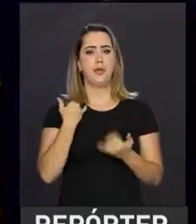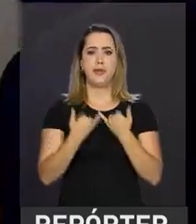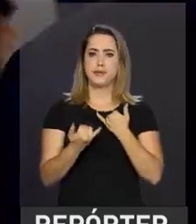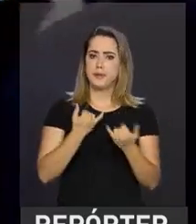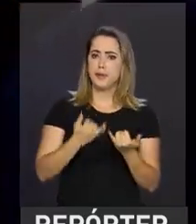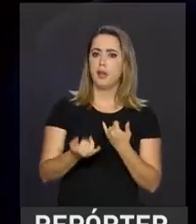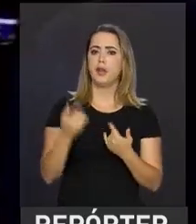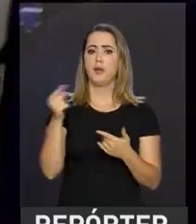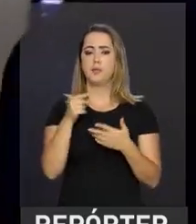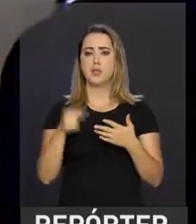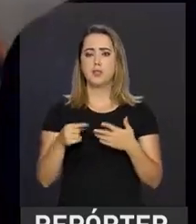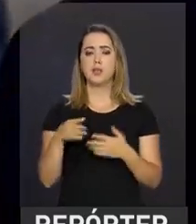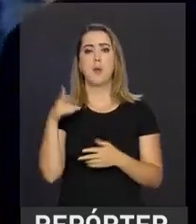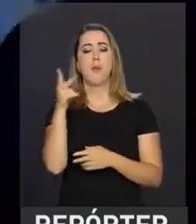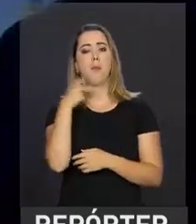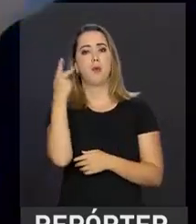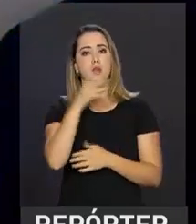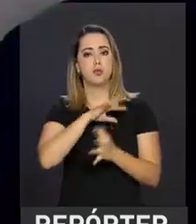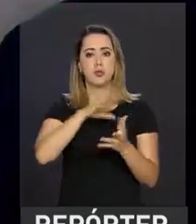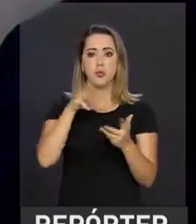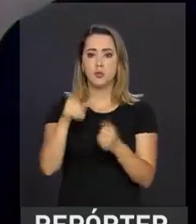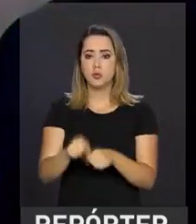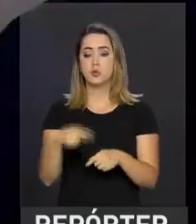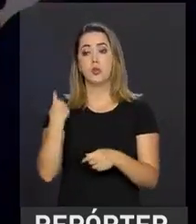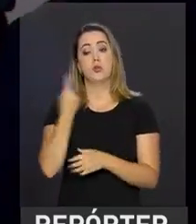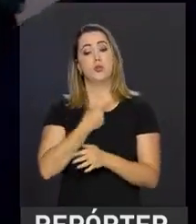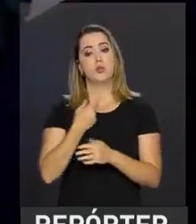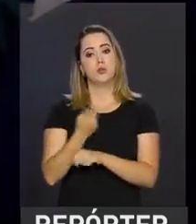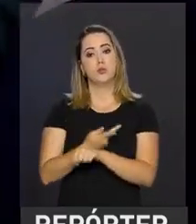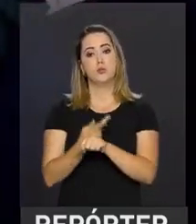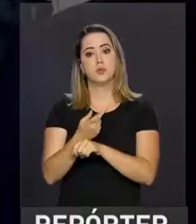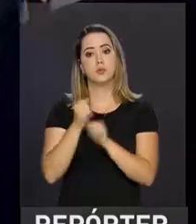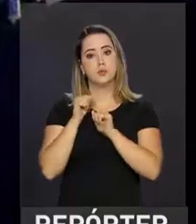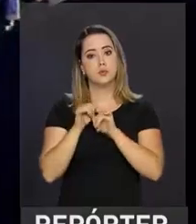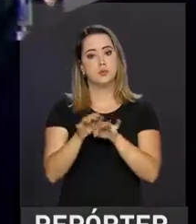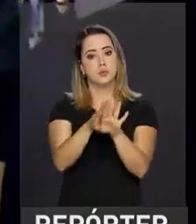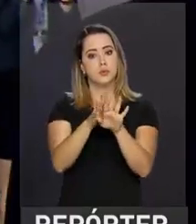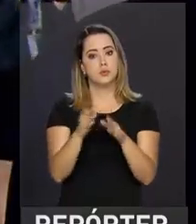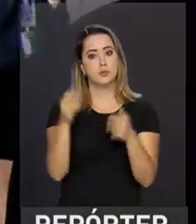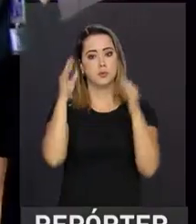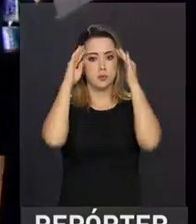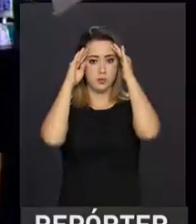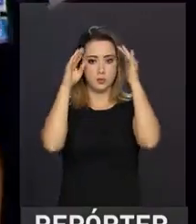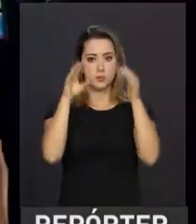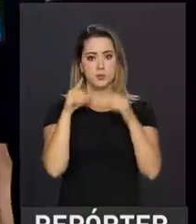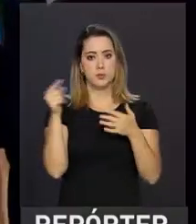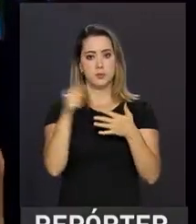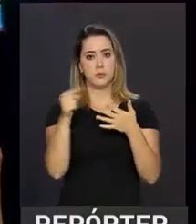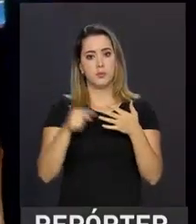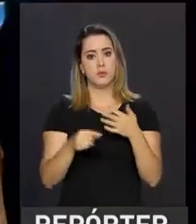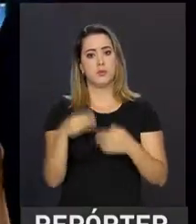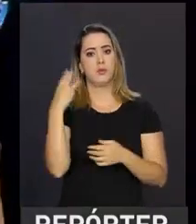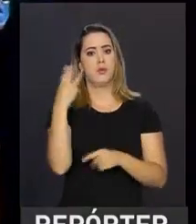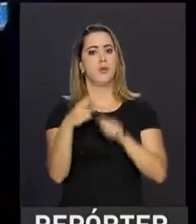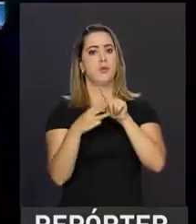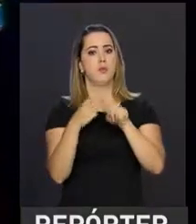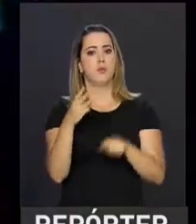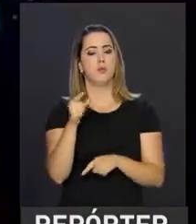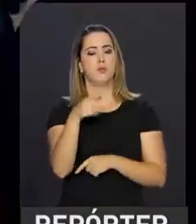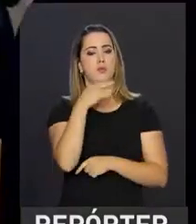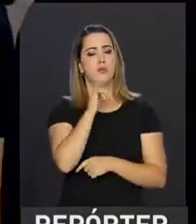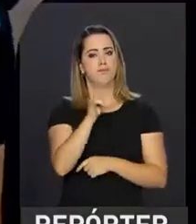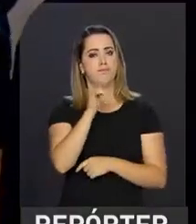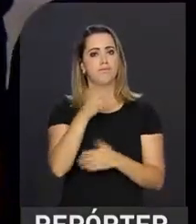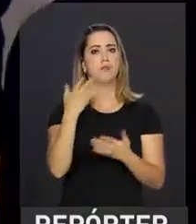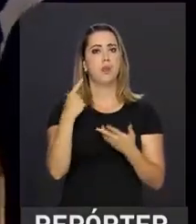exemplos dessa política universalista que nós procuramos transmitir, pautados por estes três dados que eu acabei